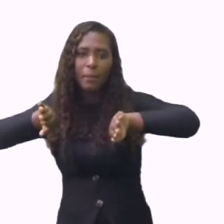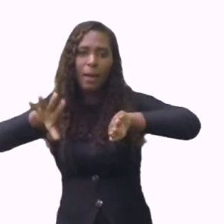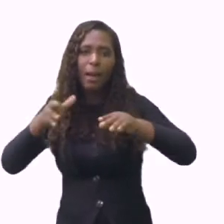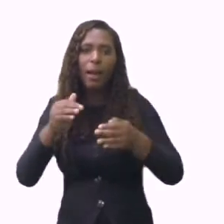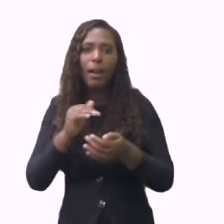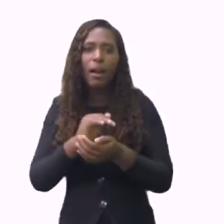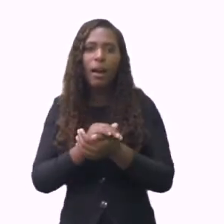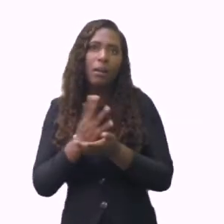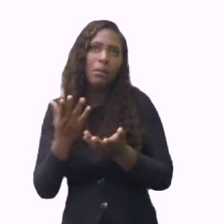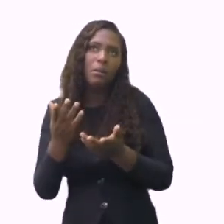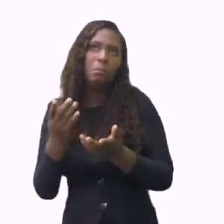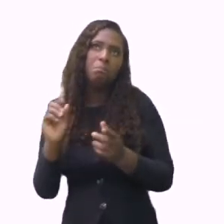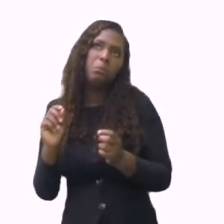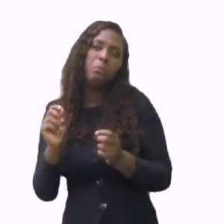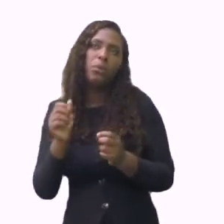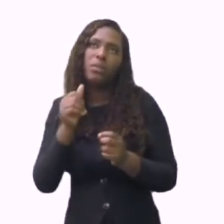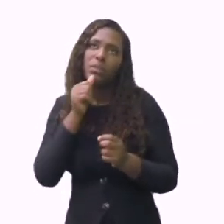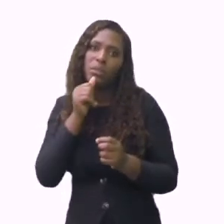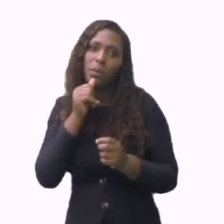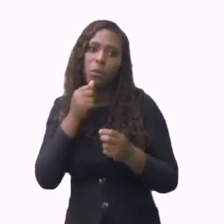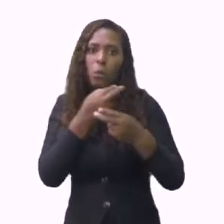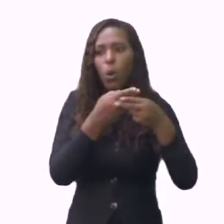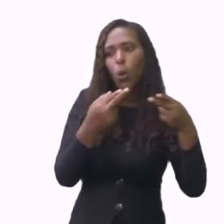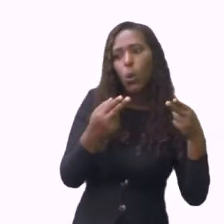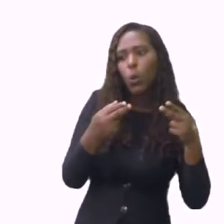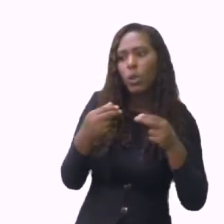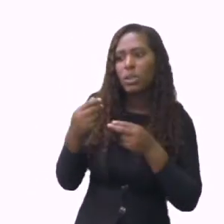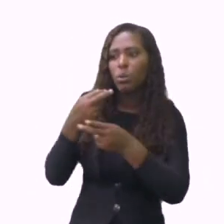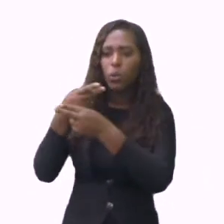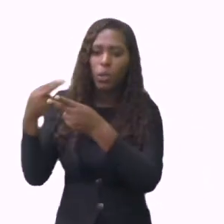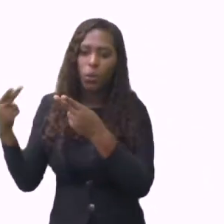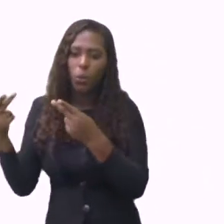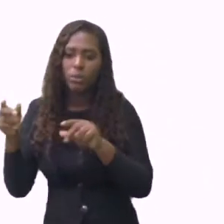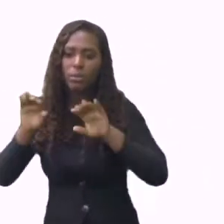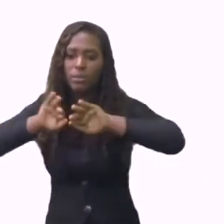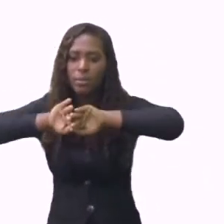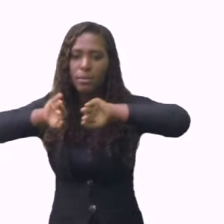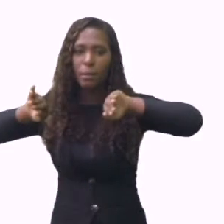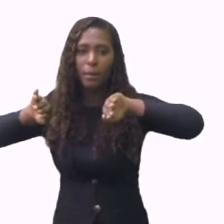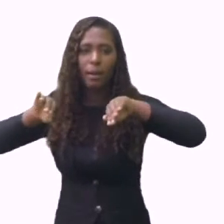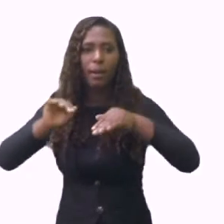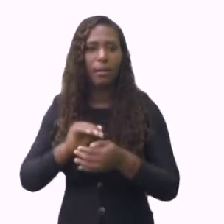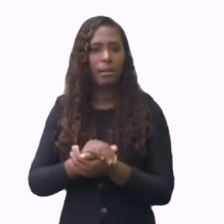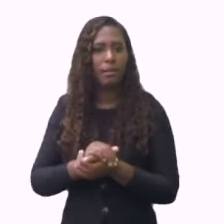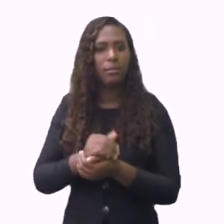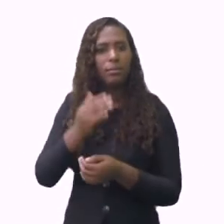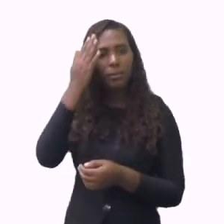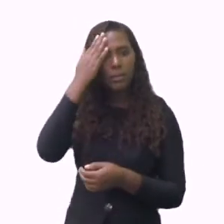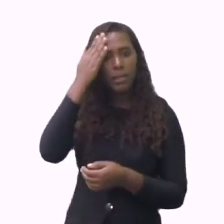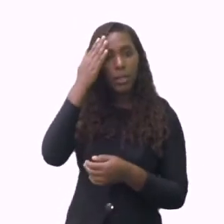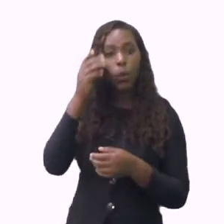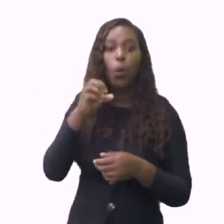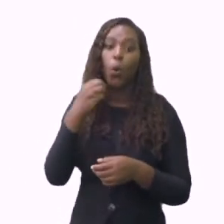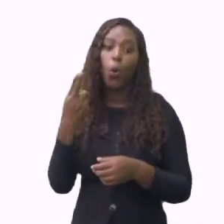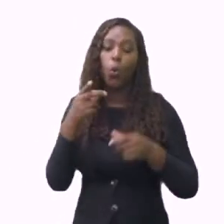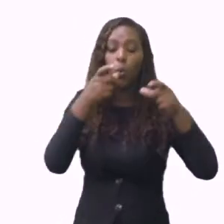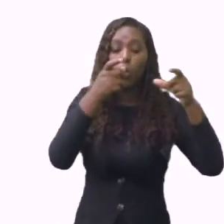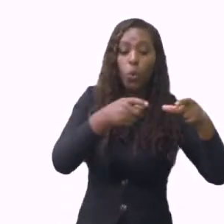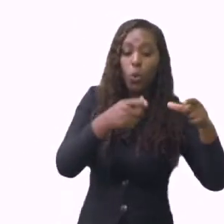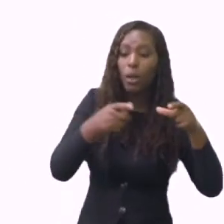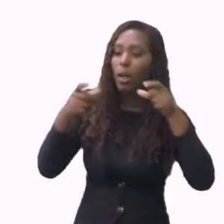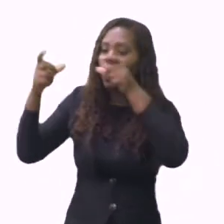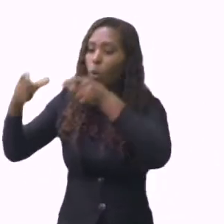língua portuguesa. Eu coloquei aqui os principais e os exemplos que eu trouxe para vocês. Como nós